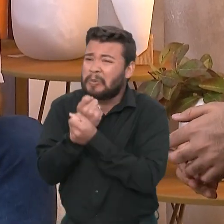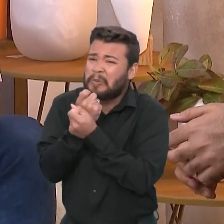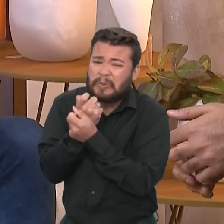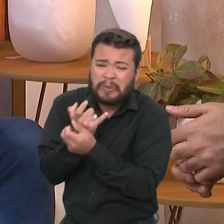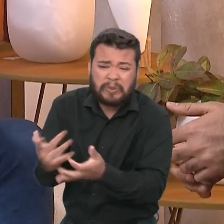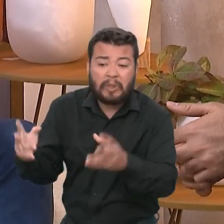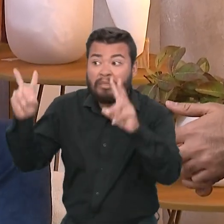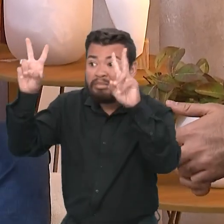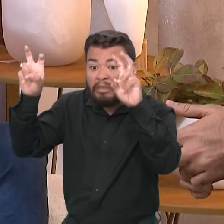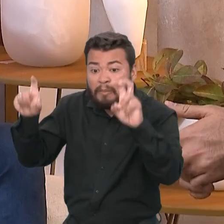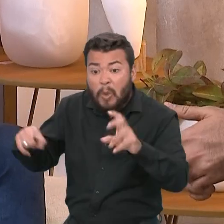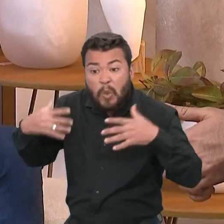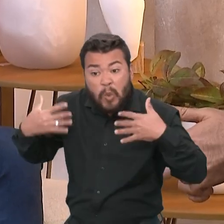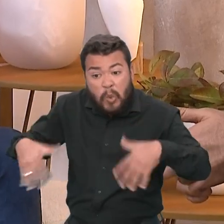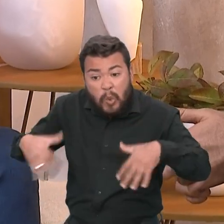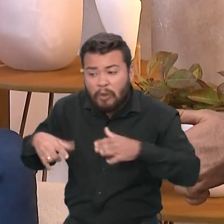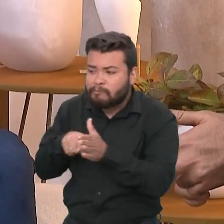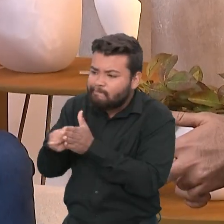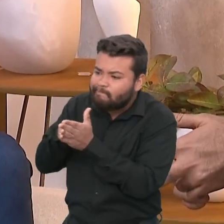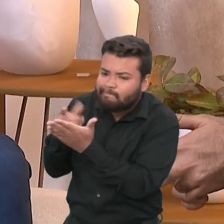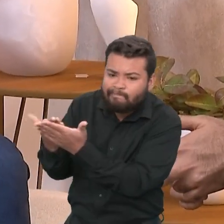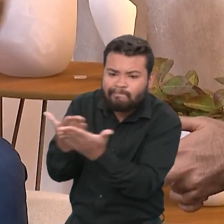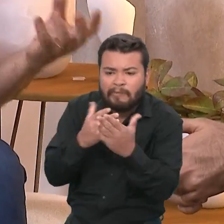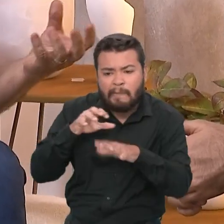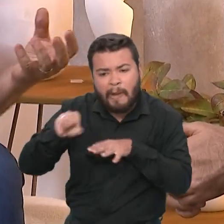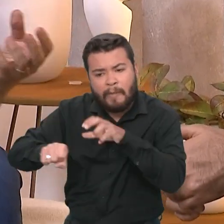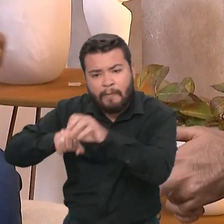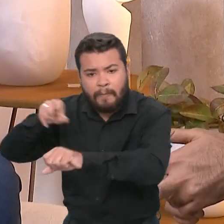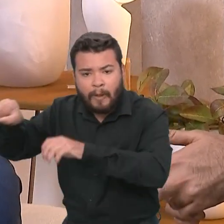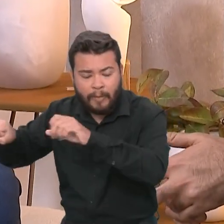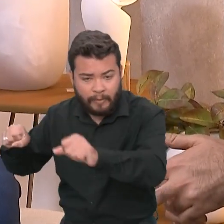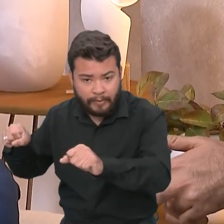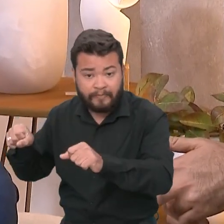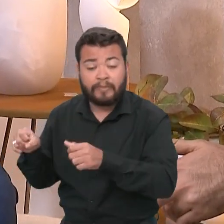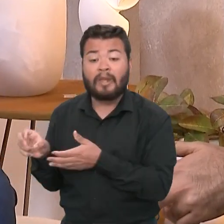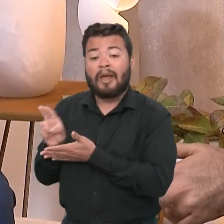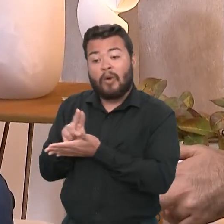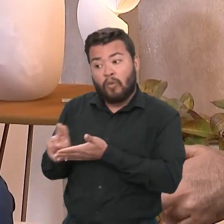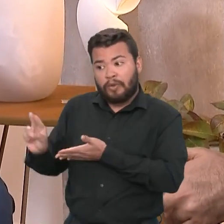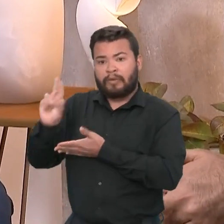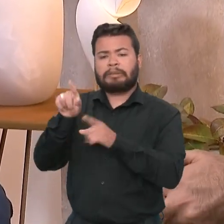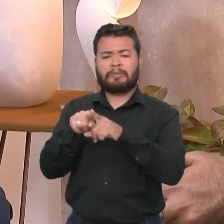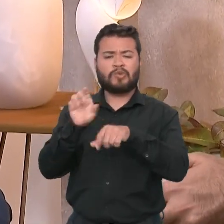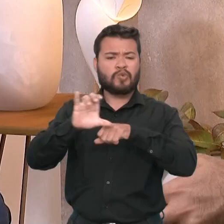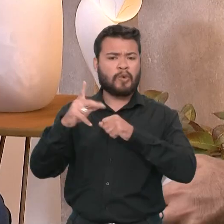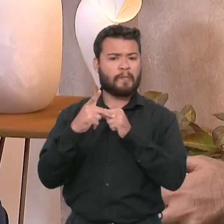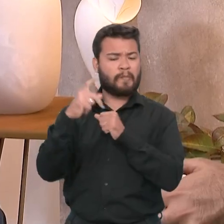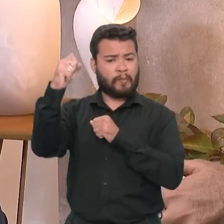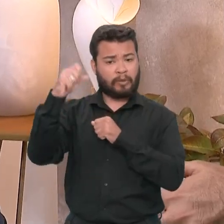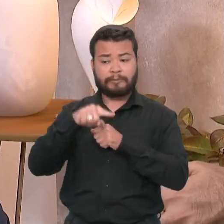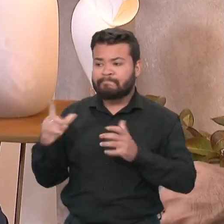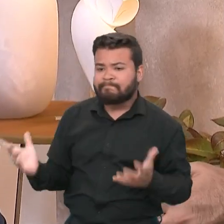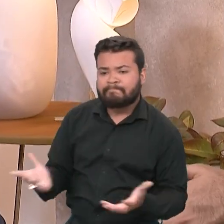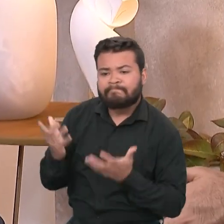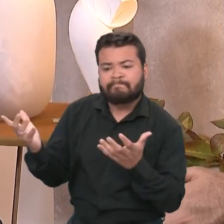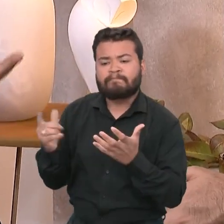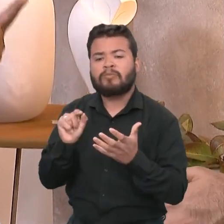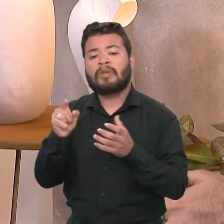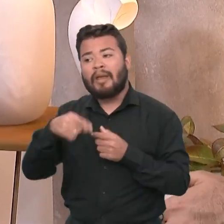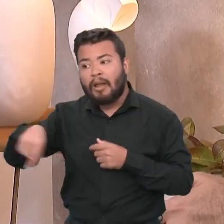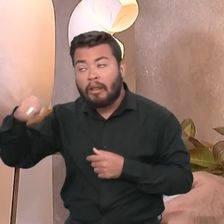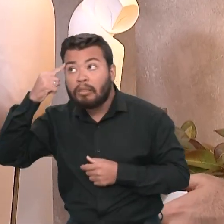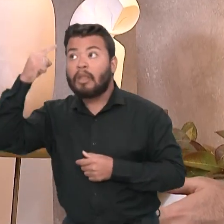A universidade se preocupa em se colocar, e os cursos de pós-graduação, como um espaço intelectual na qual essas ideias vão ser